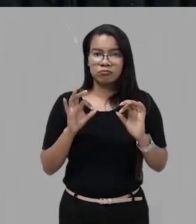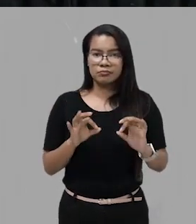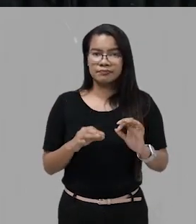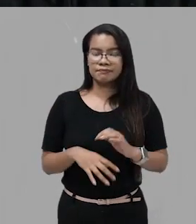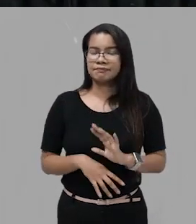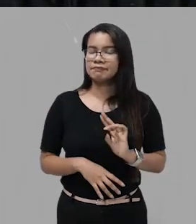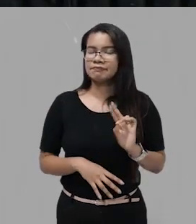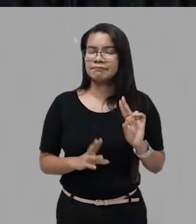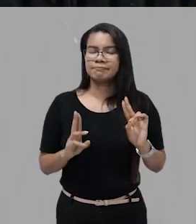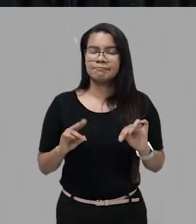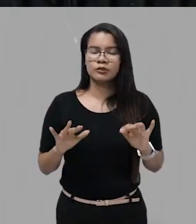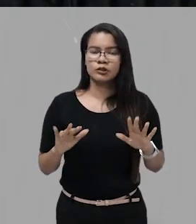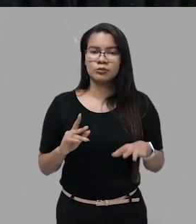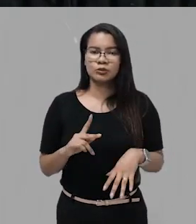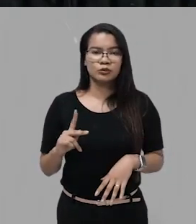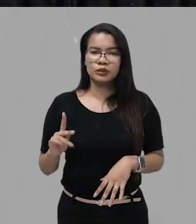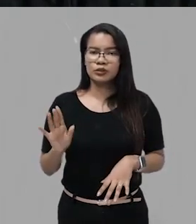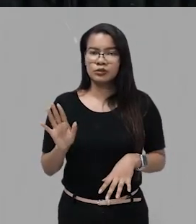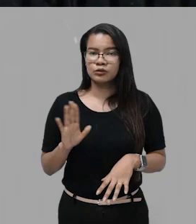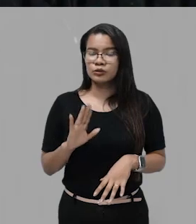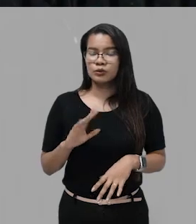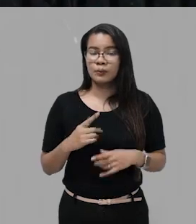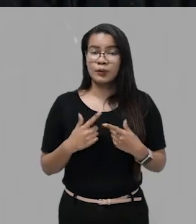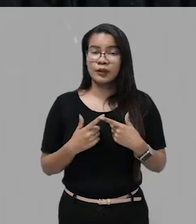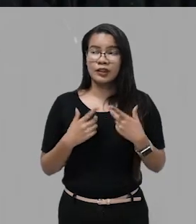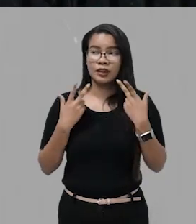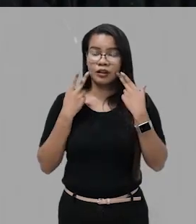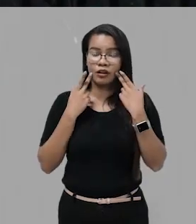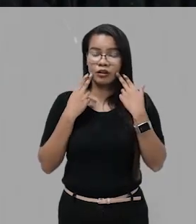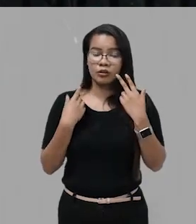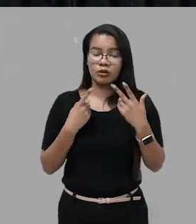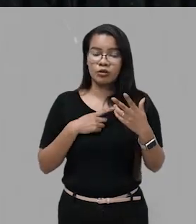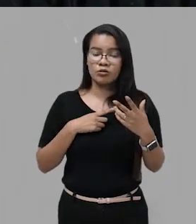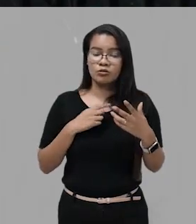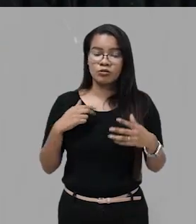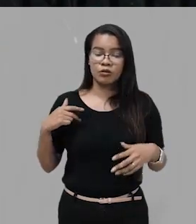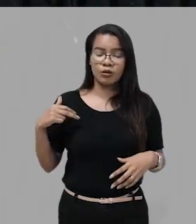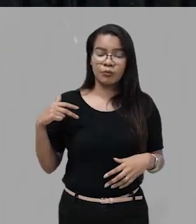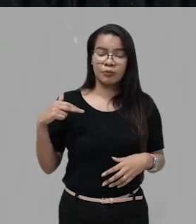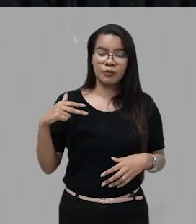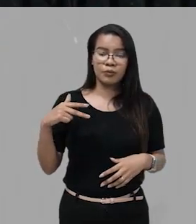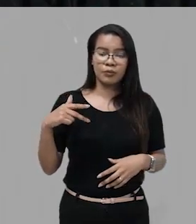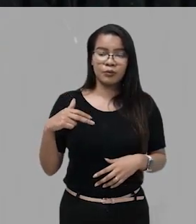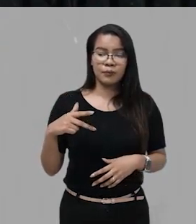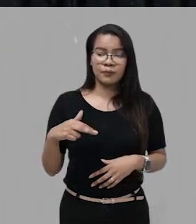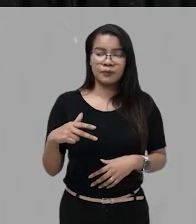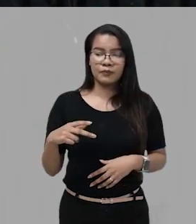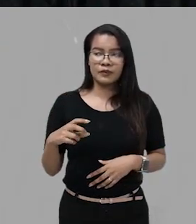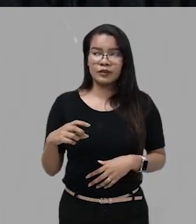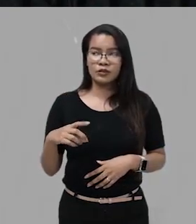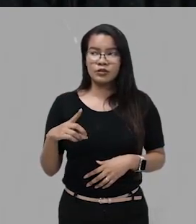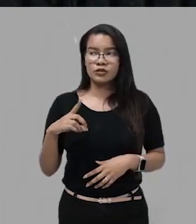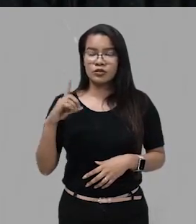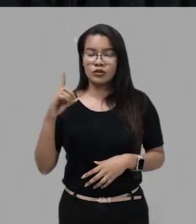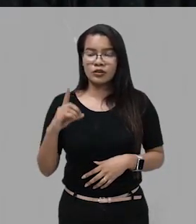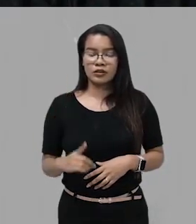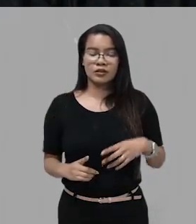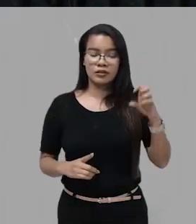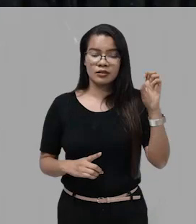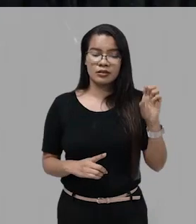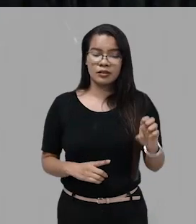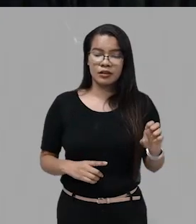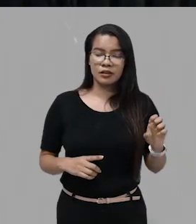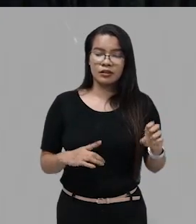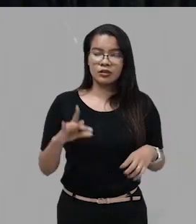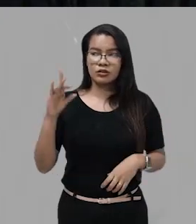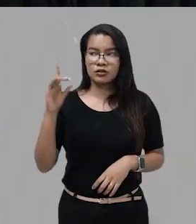correta. Porque naturalmente a gente corre, a gente salta como? Direita e esquerda. A gente bota uma